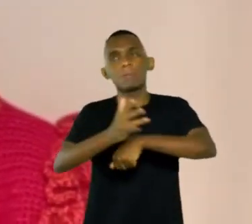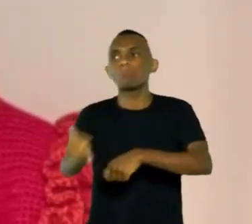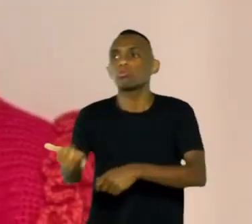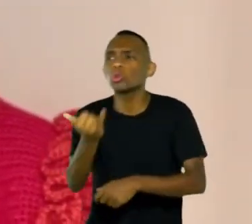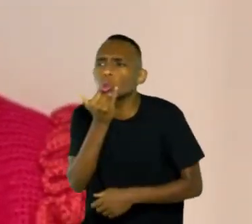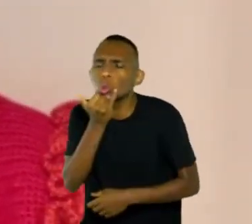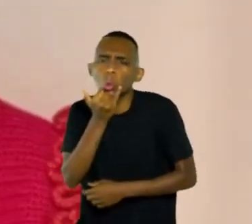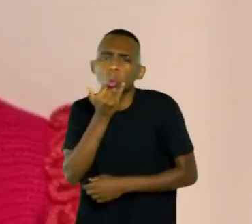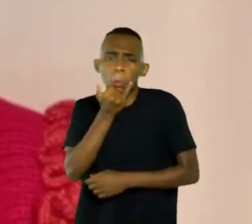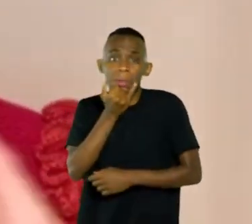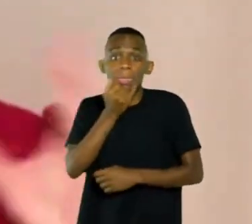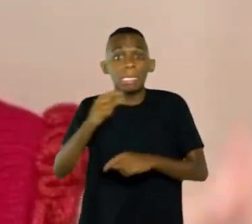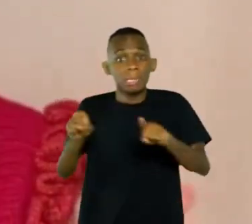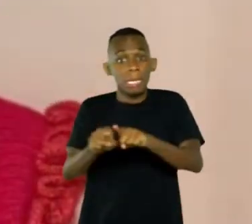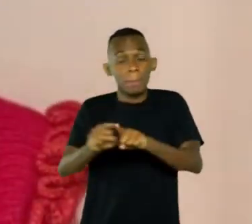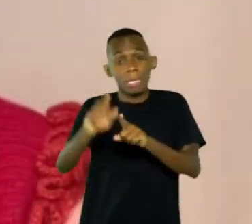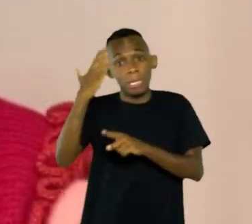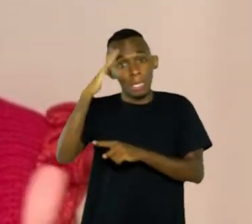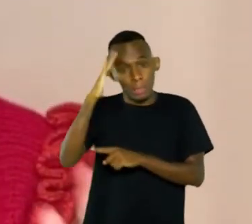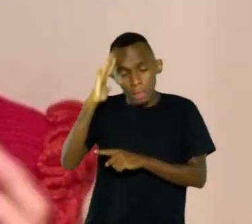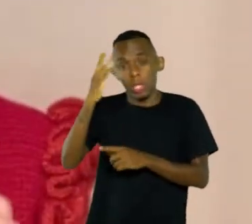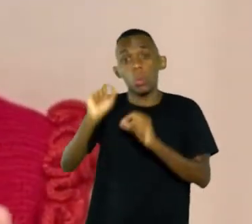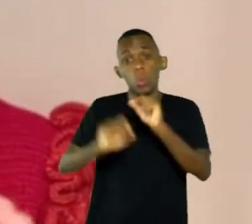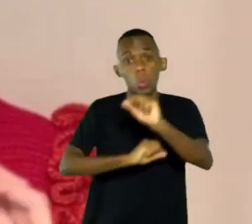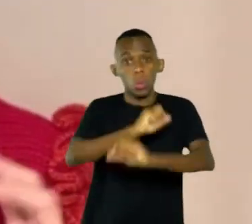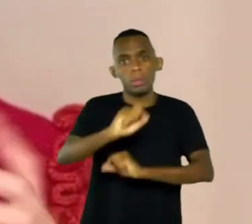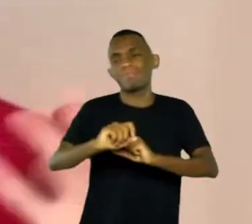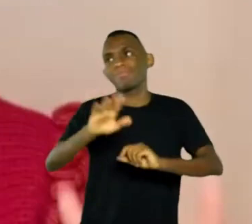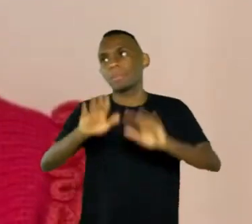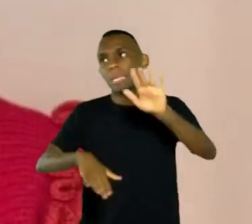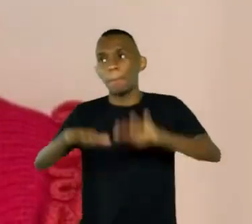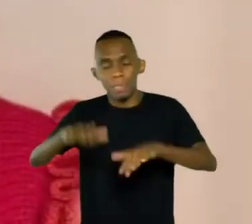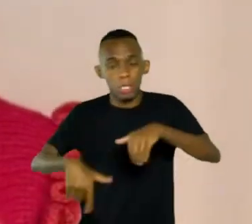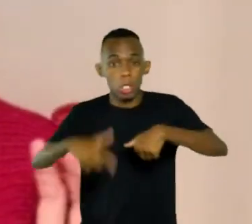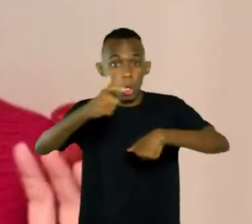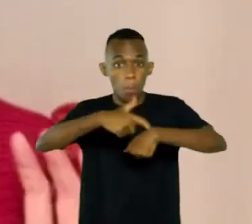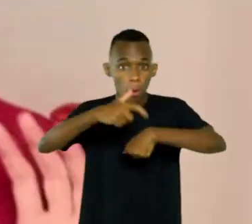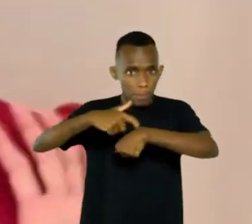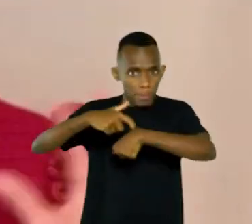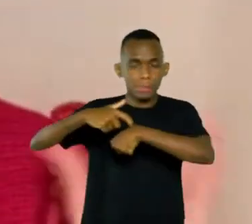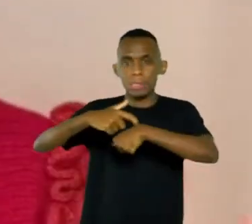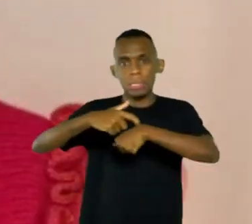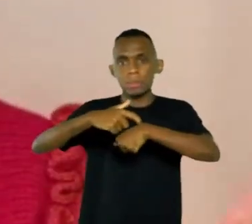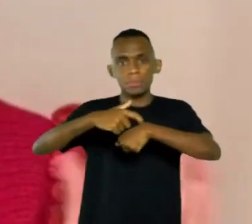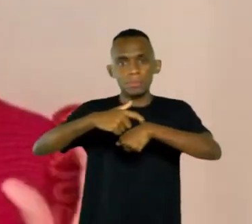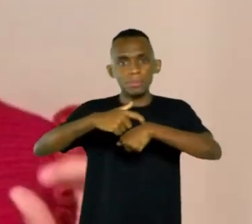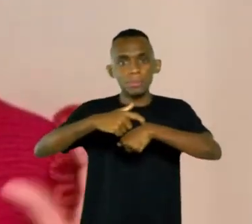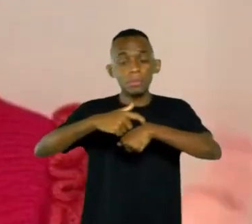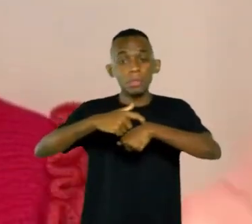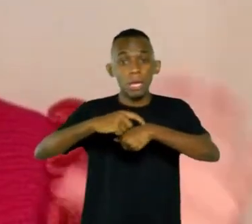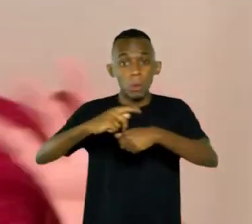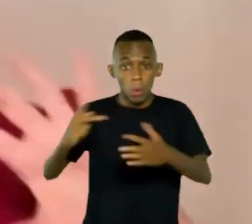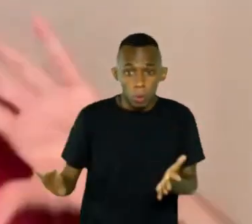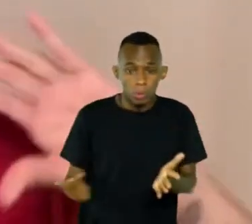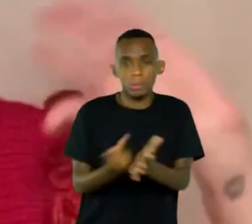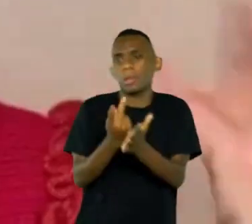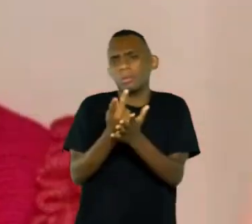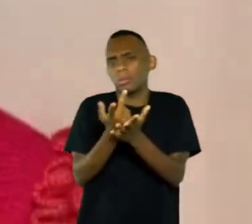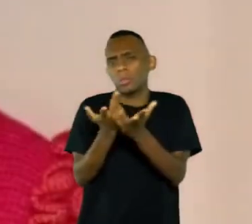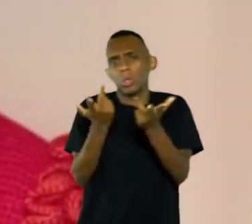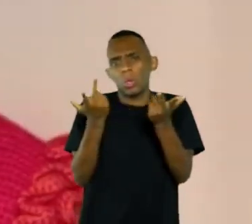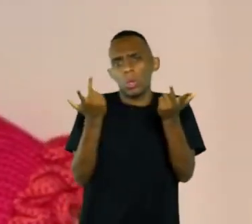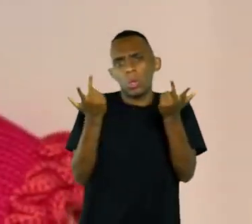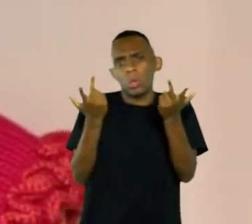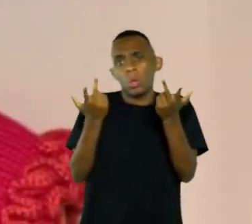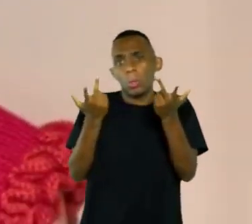entender que as circunstâncias às vezes não foram criadas pelas pessoas, as circunstâncias elas acontecem por um